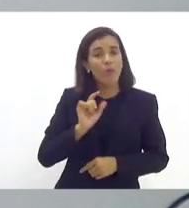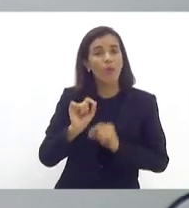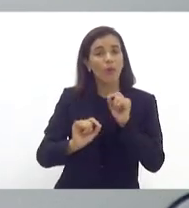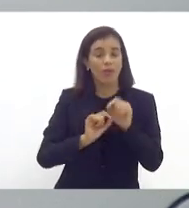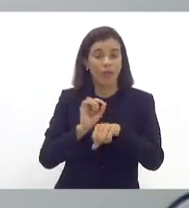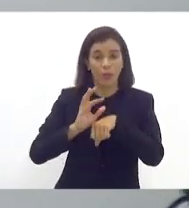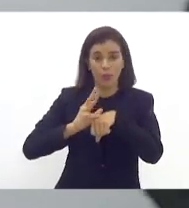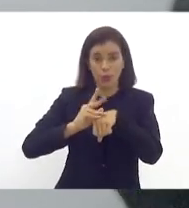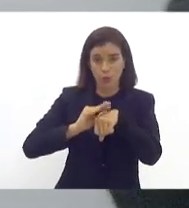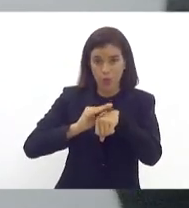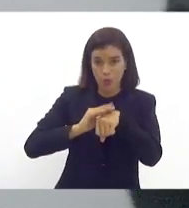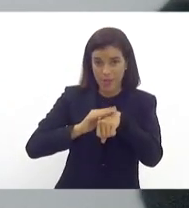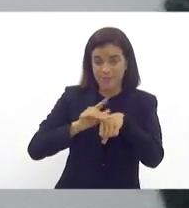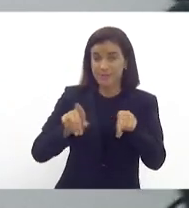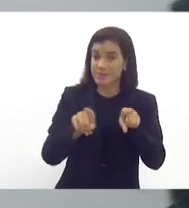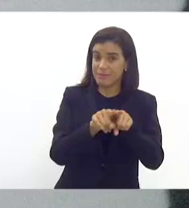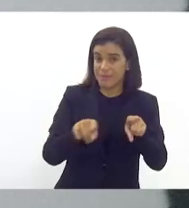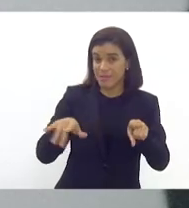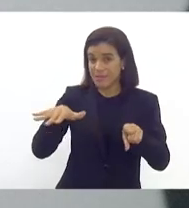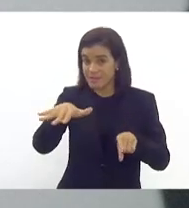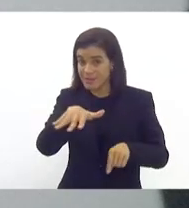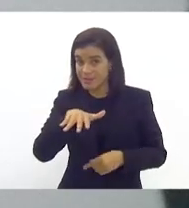n é e situaç